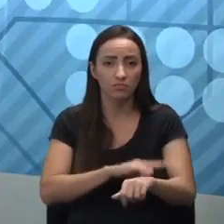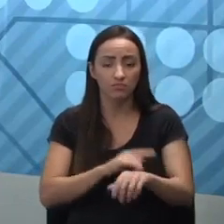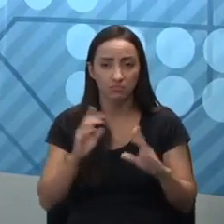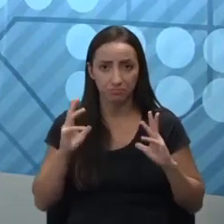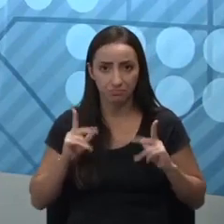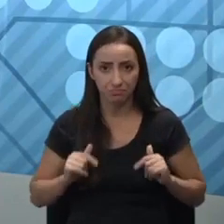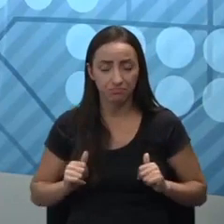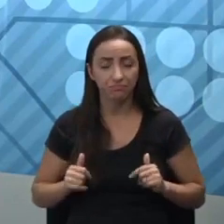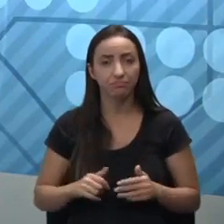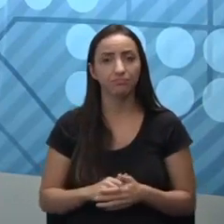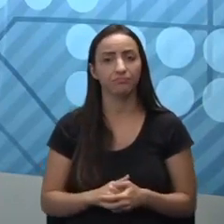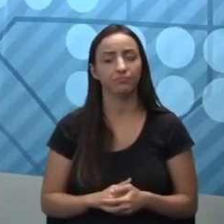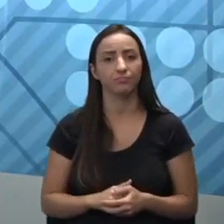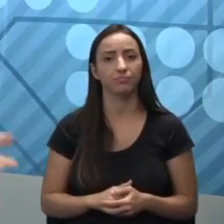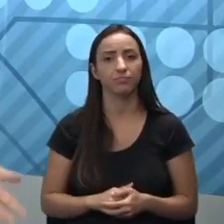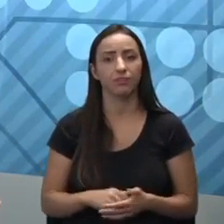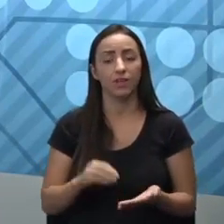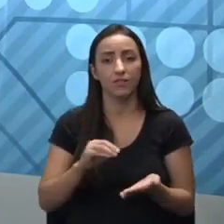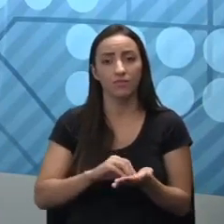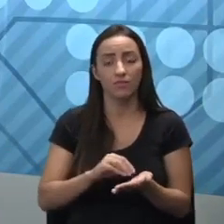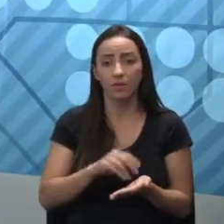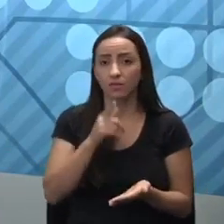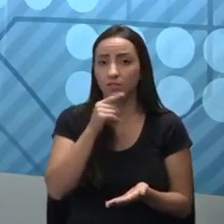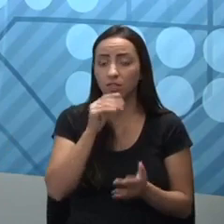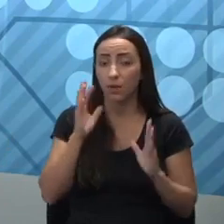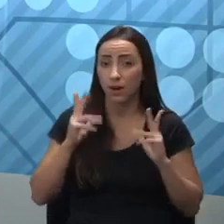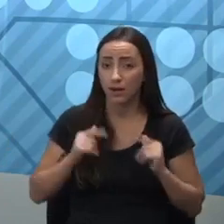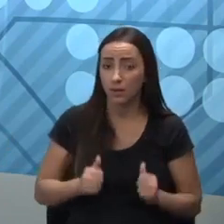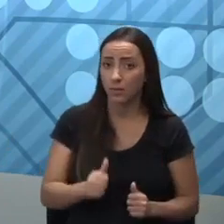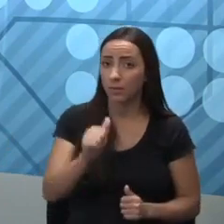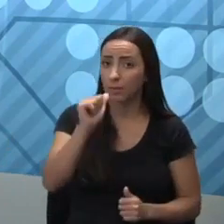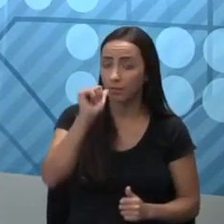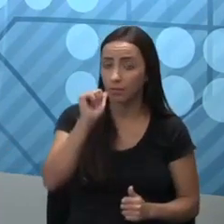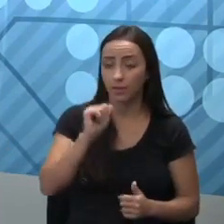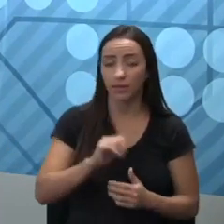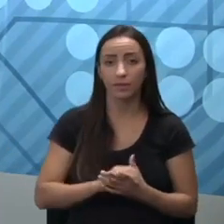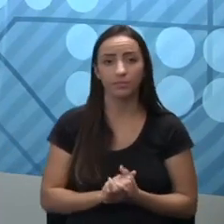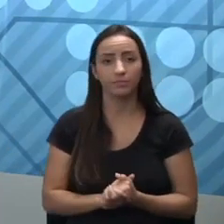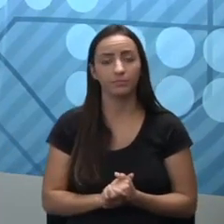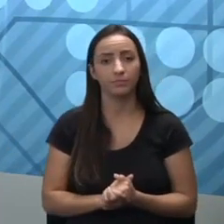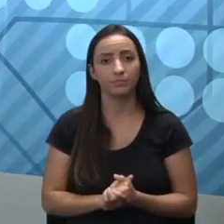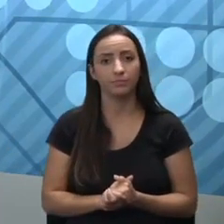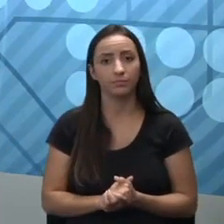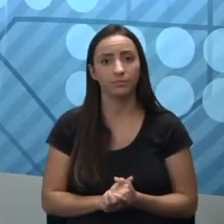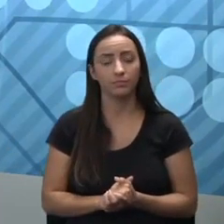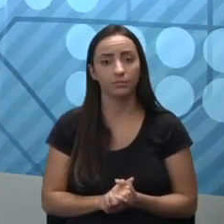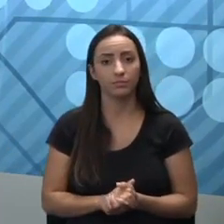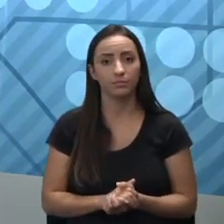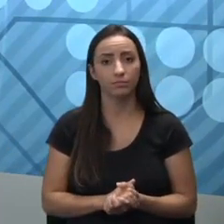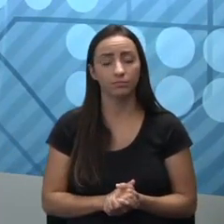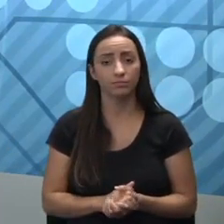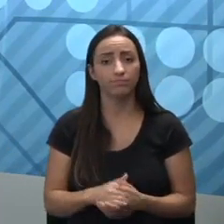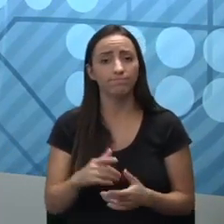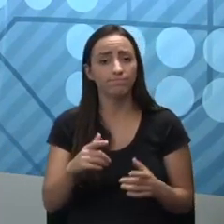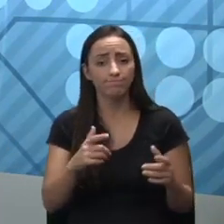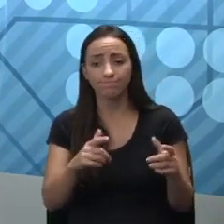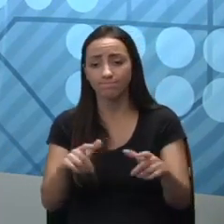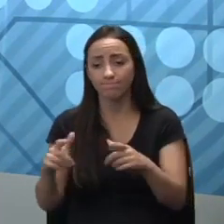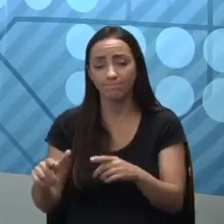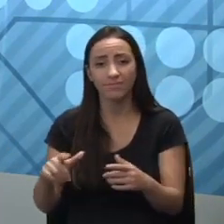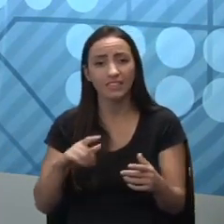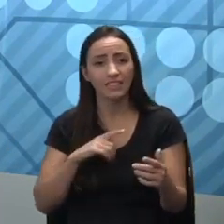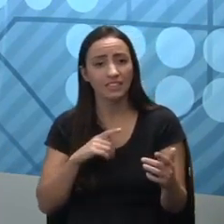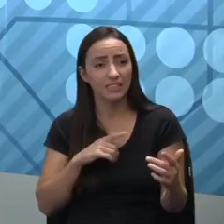com a falta de água potável, por exemplo, onde eles têm mais contatos aí com